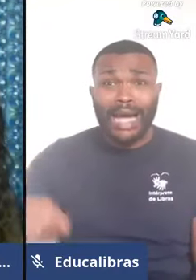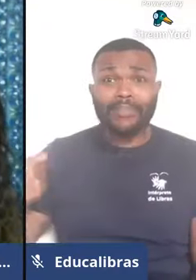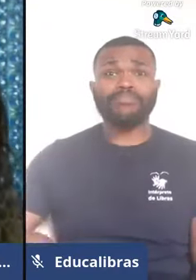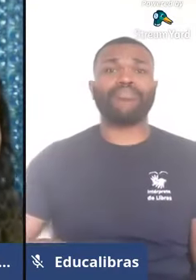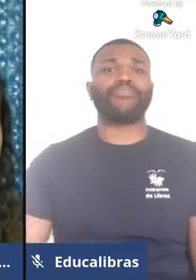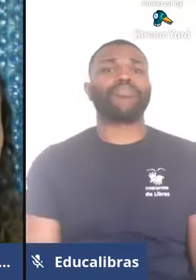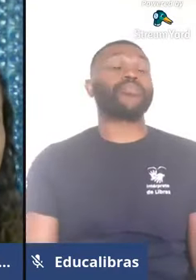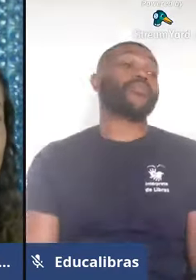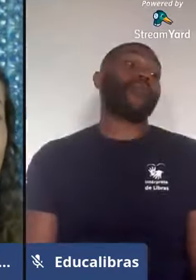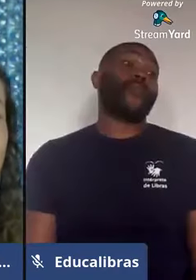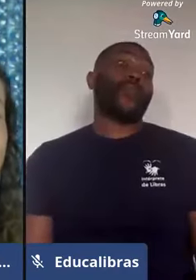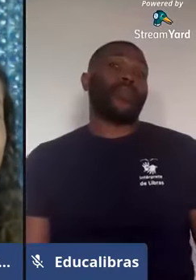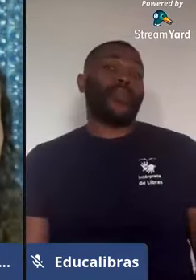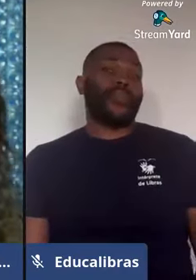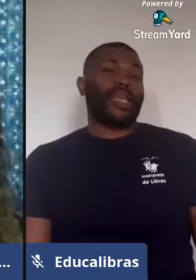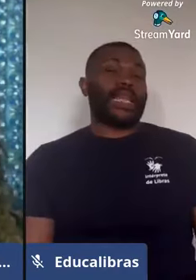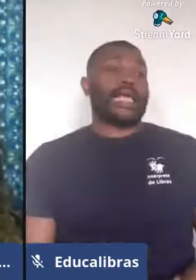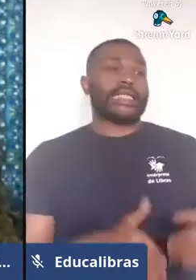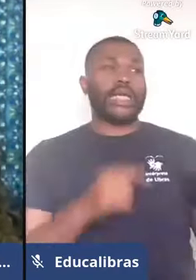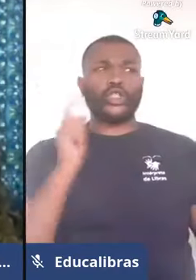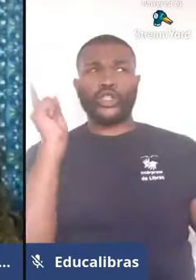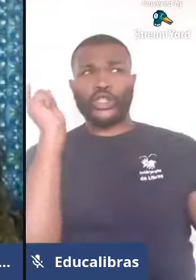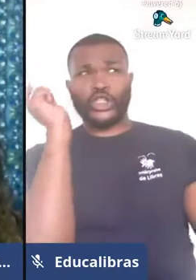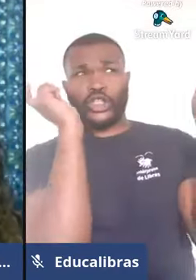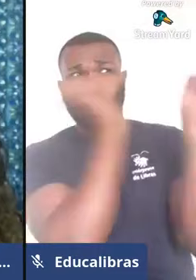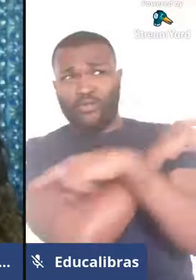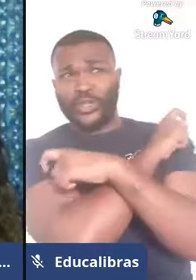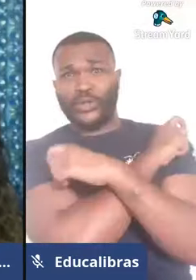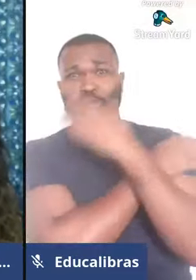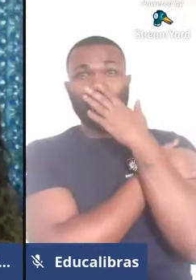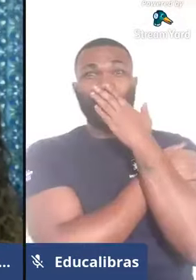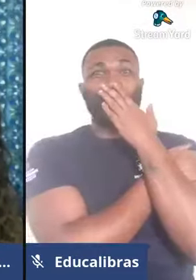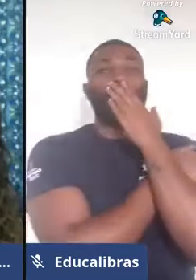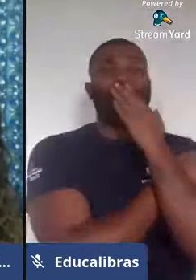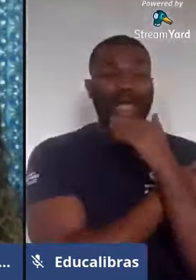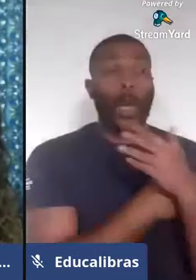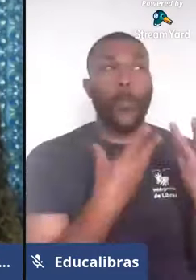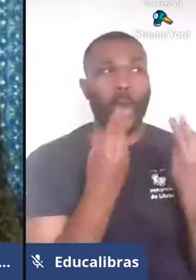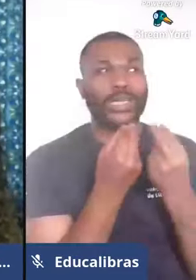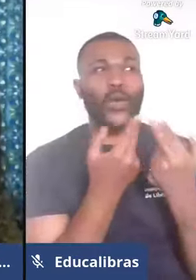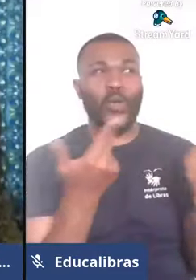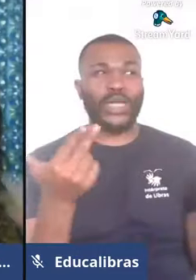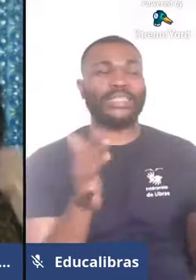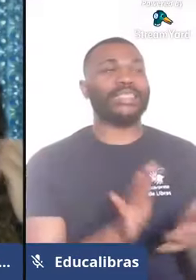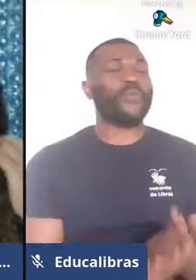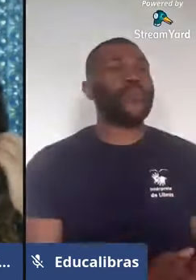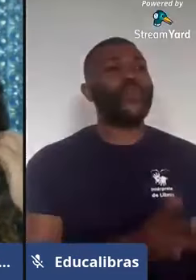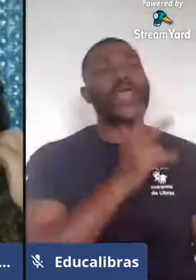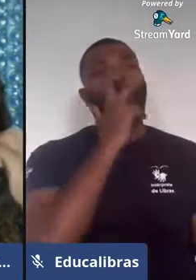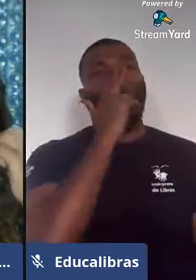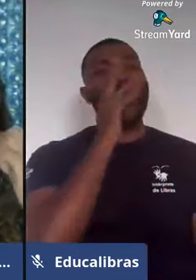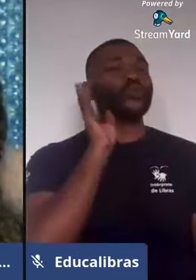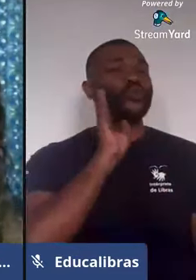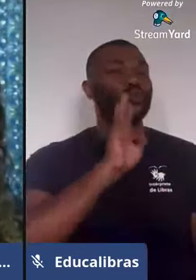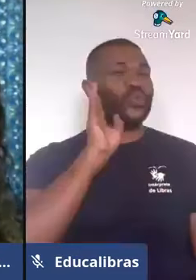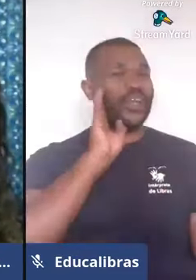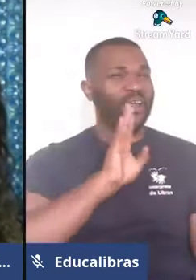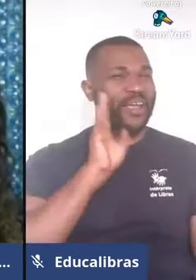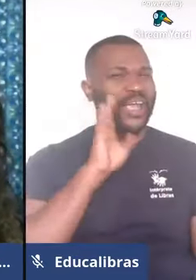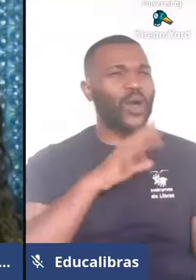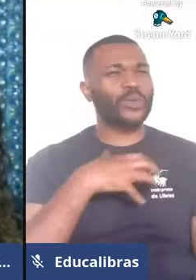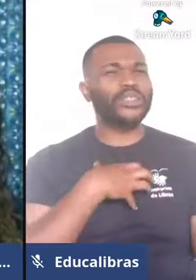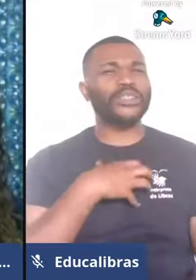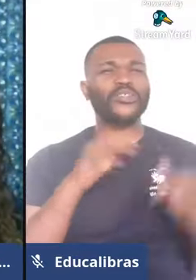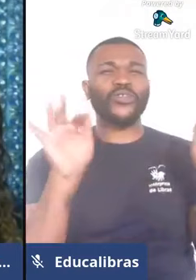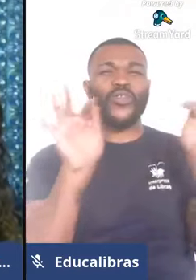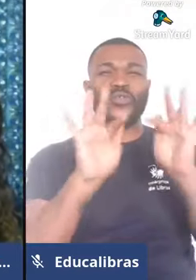Bom, nossa, é difícil tanta coisa, né? Mas eu acho coisas muito legais, assim, que eu fiquei muito feliz. Eu acho que a Central